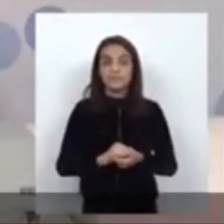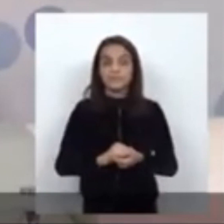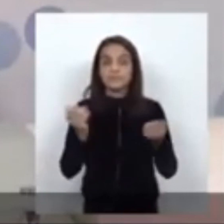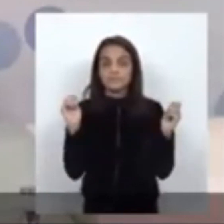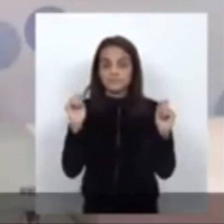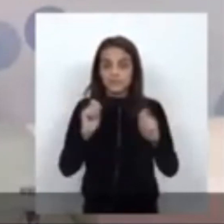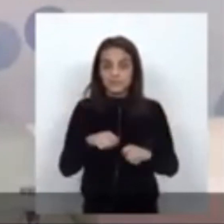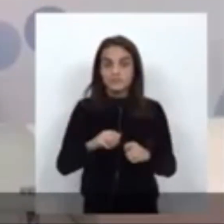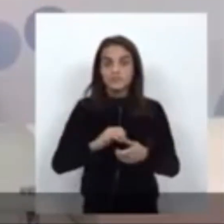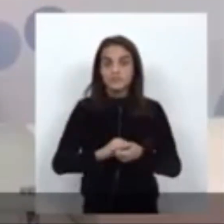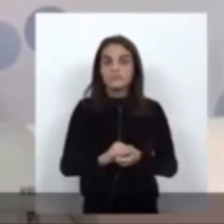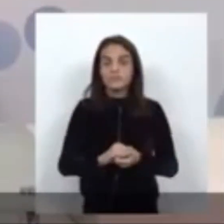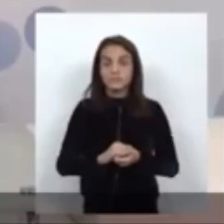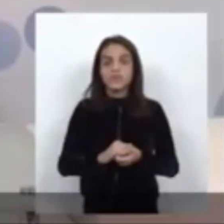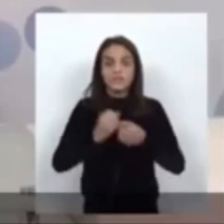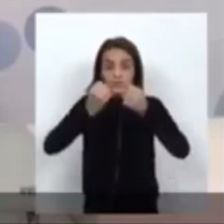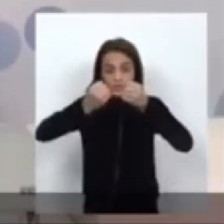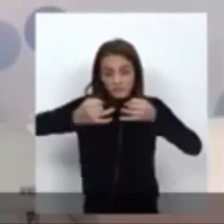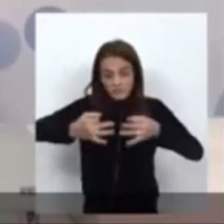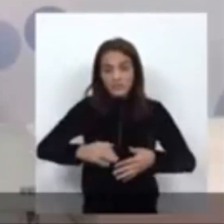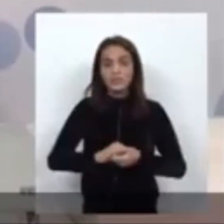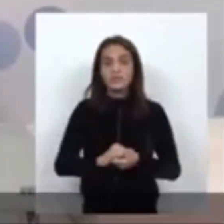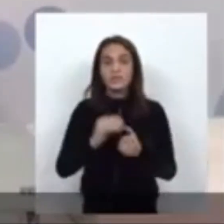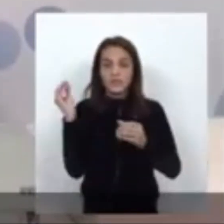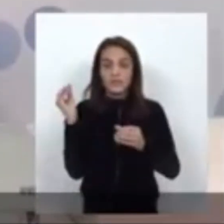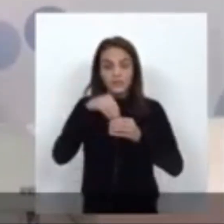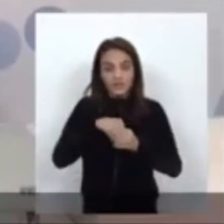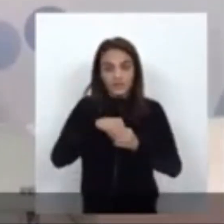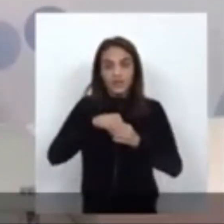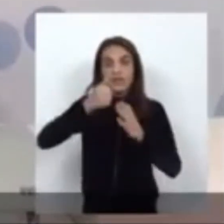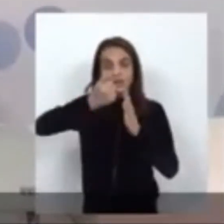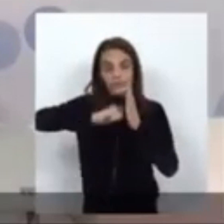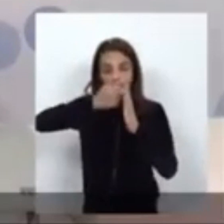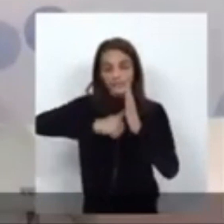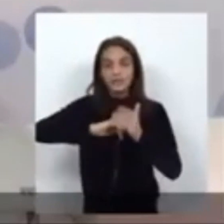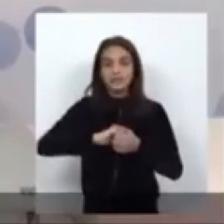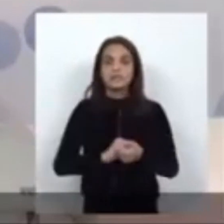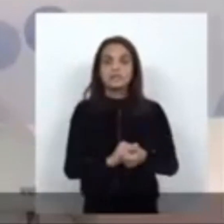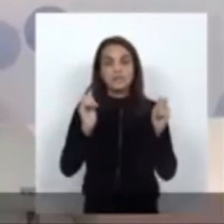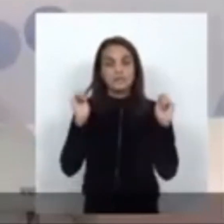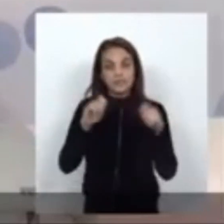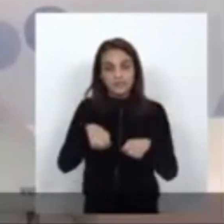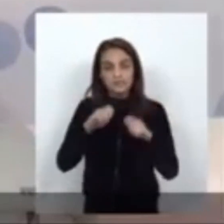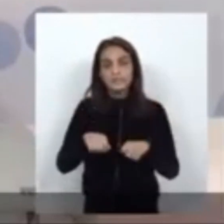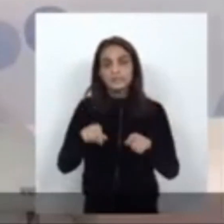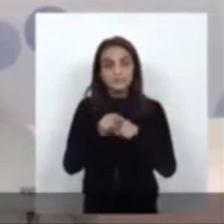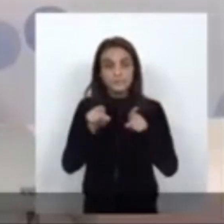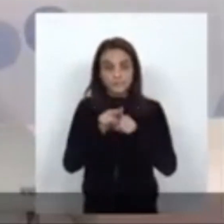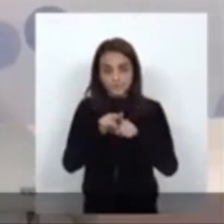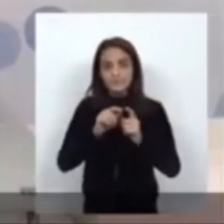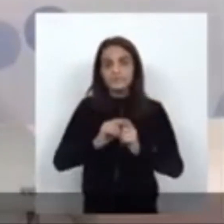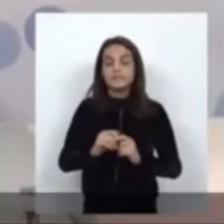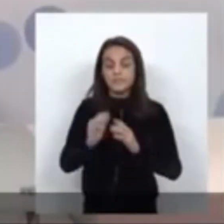sejam ressaltadas, elas estejam dentro, né, da avaliação, elas sejam consideradas e sejam também parte